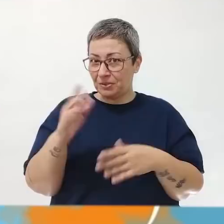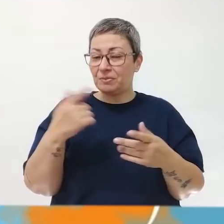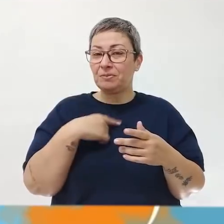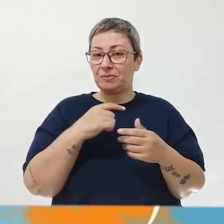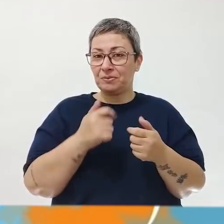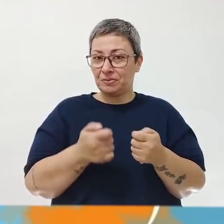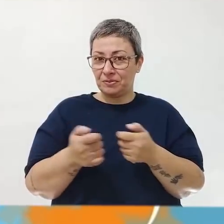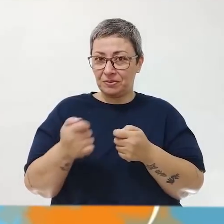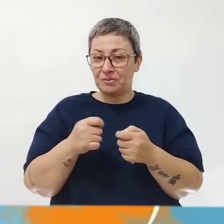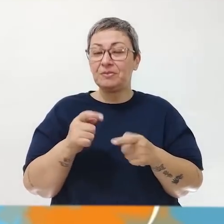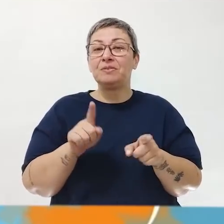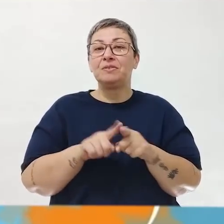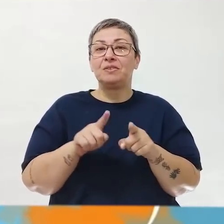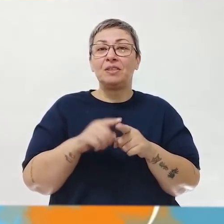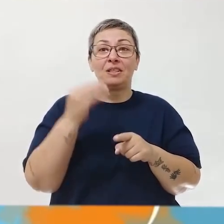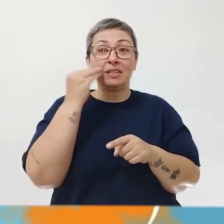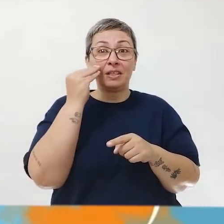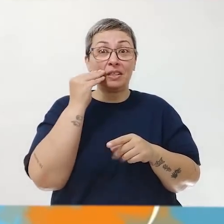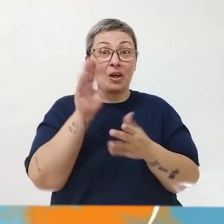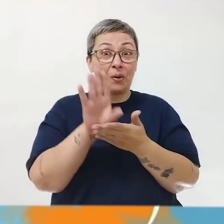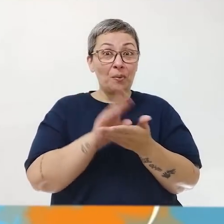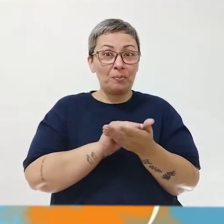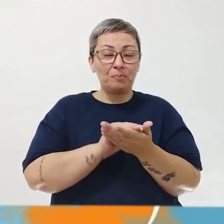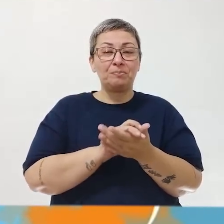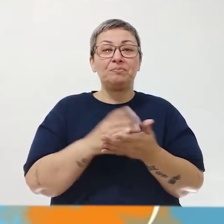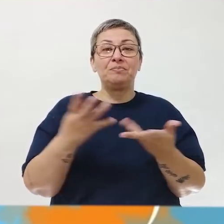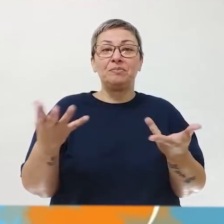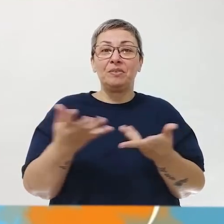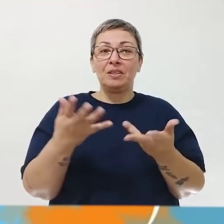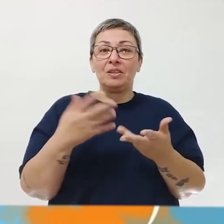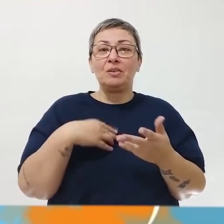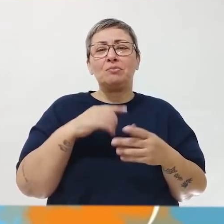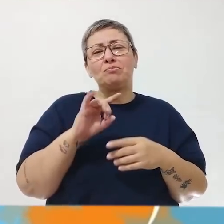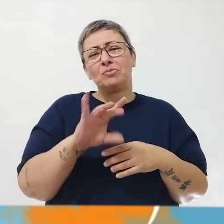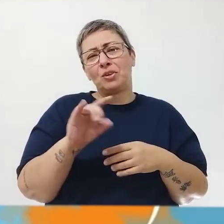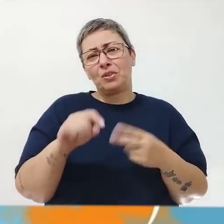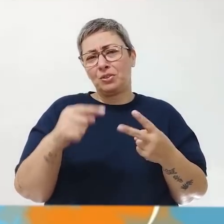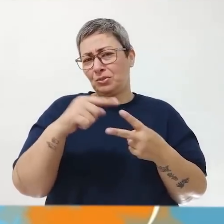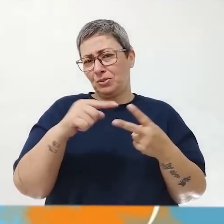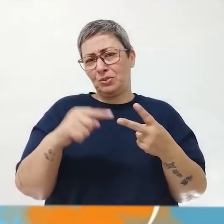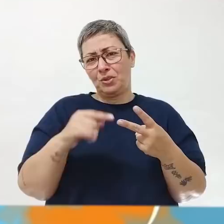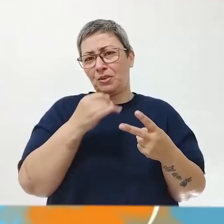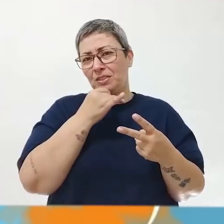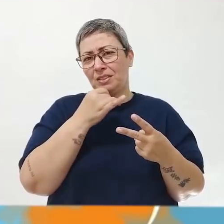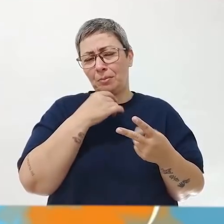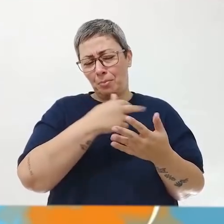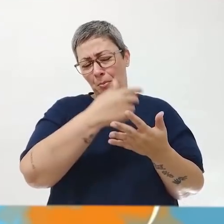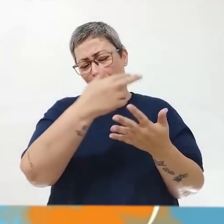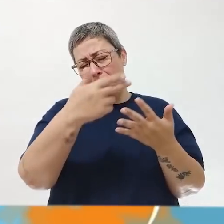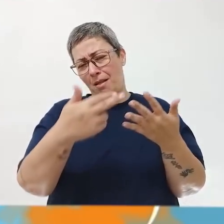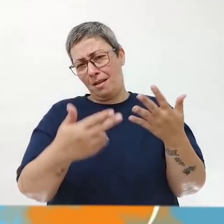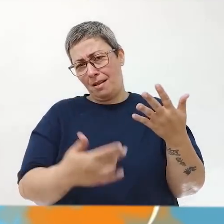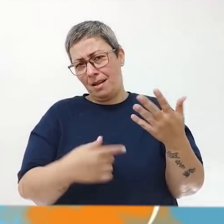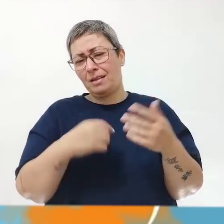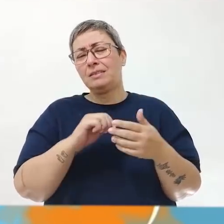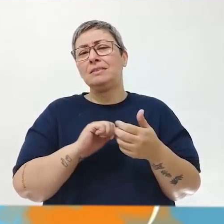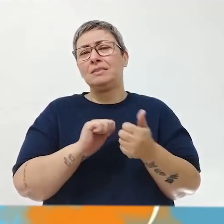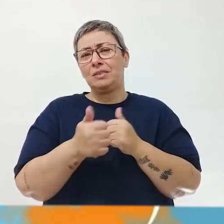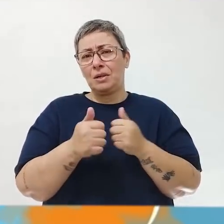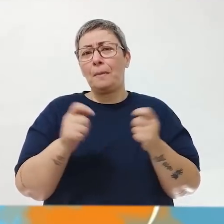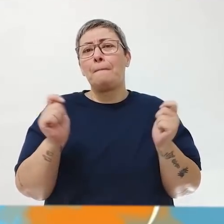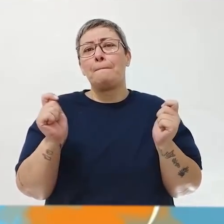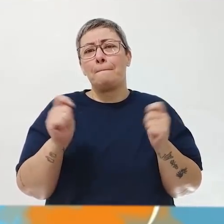sobre esse jogo e também tentar reproduzi-lo. Mas esses são apenas 2 exemplos entre muitos outros jogos que